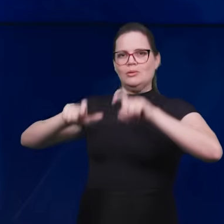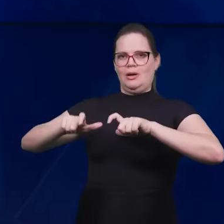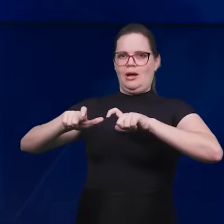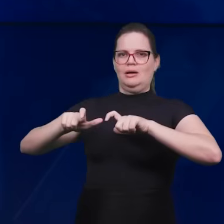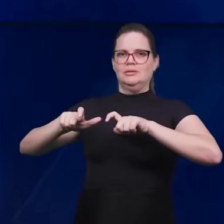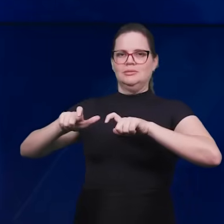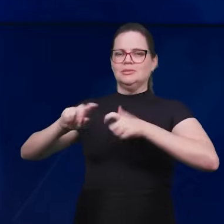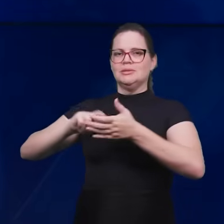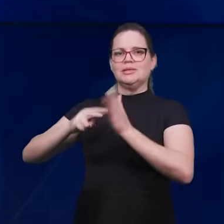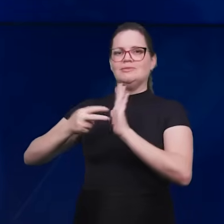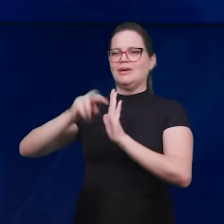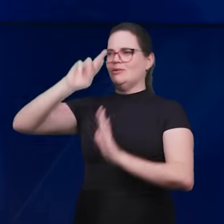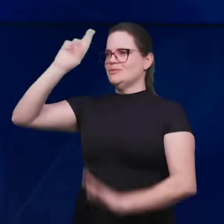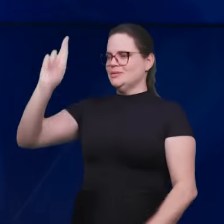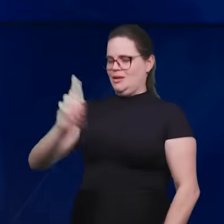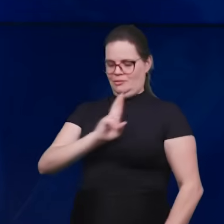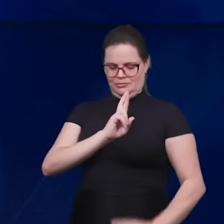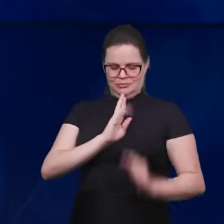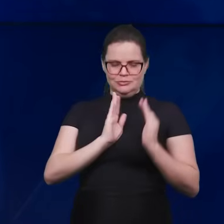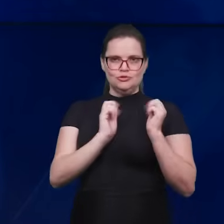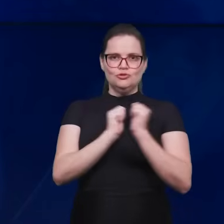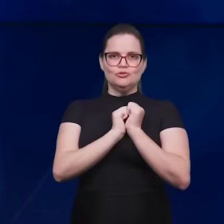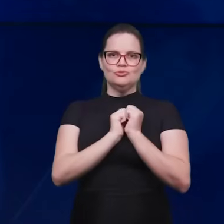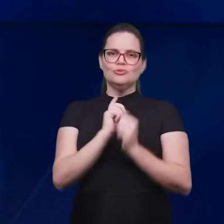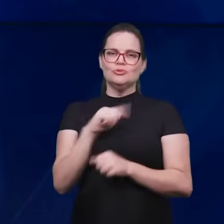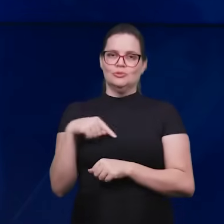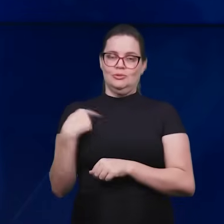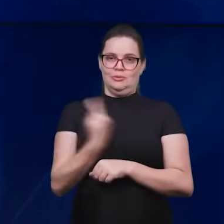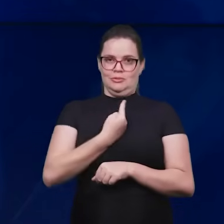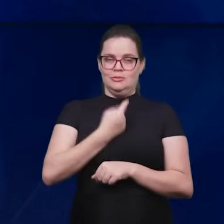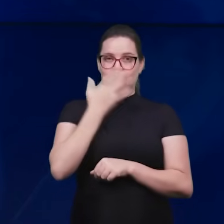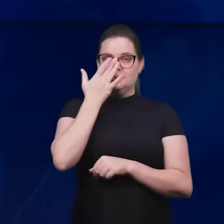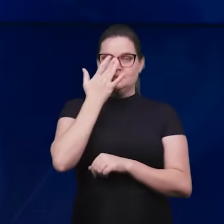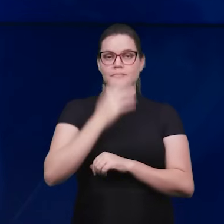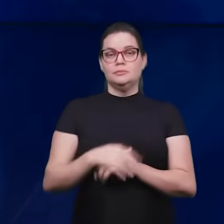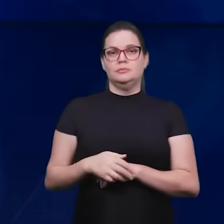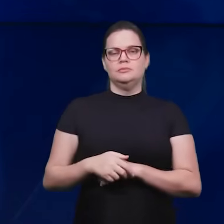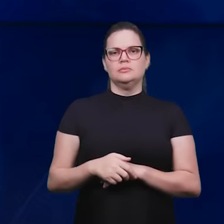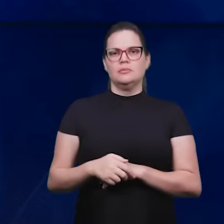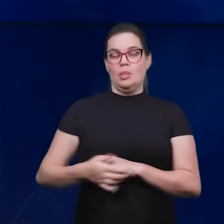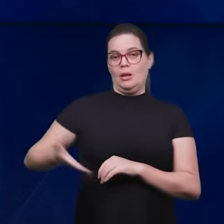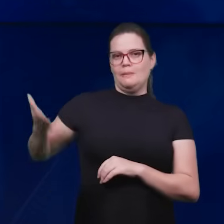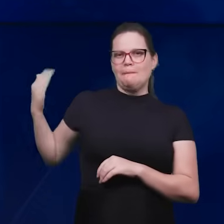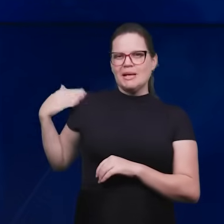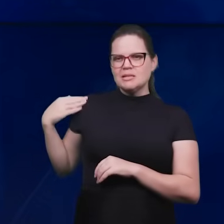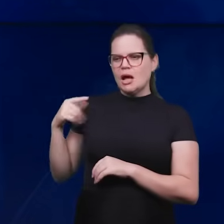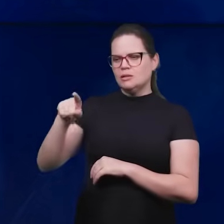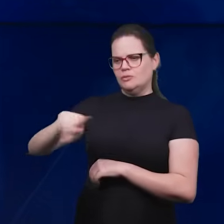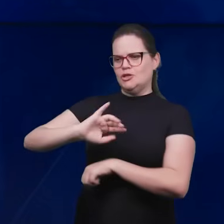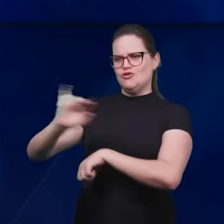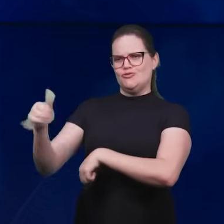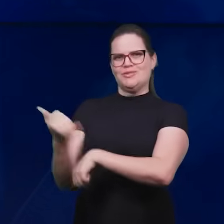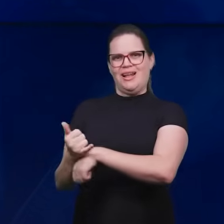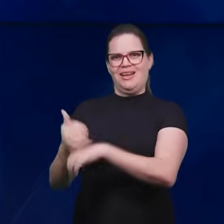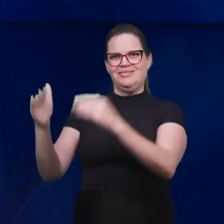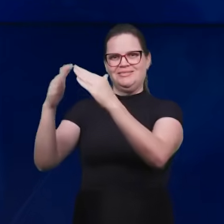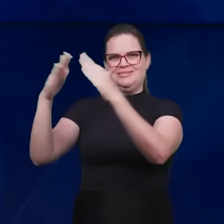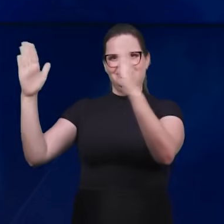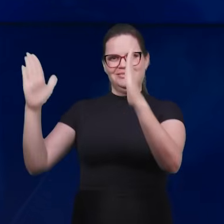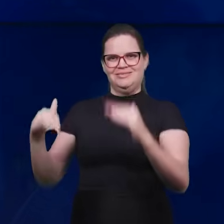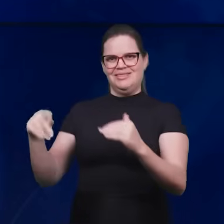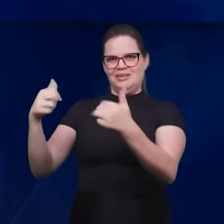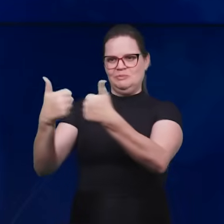estamos dizendo. E para a arca foi o templo em Jerusalém. para nós